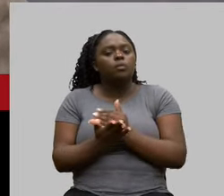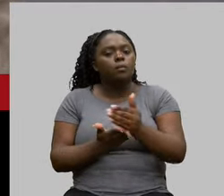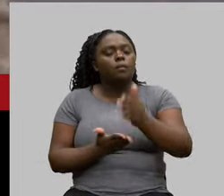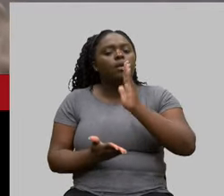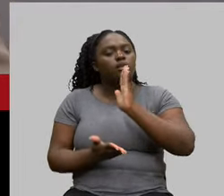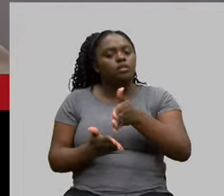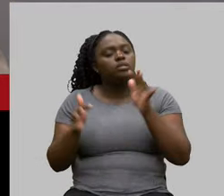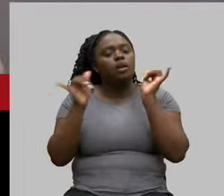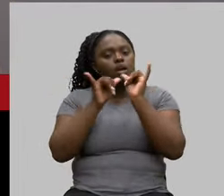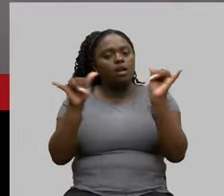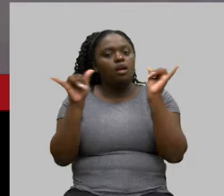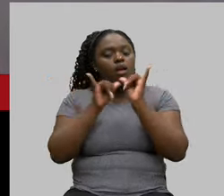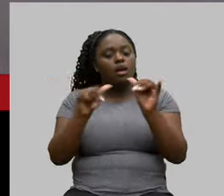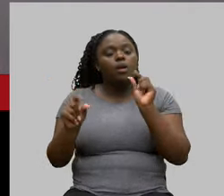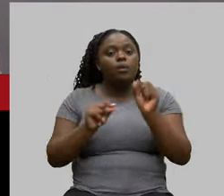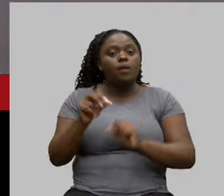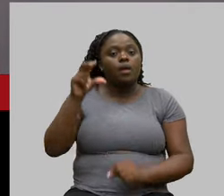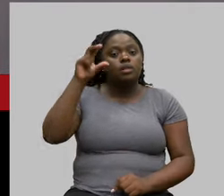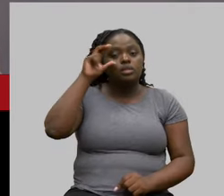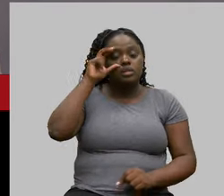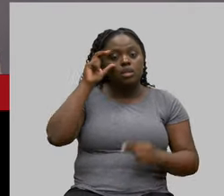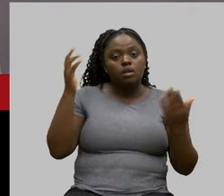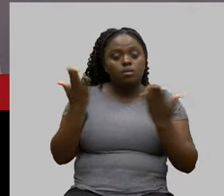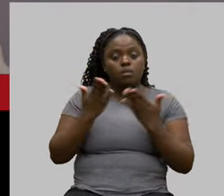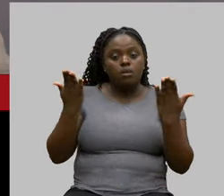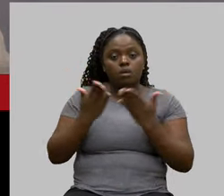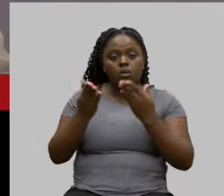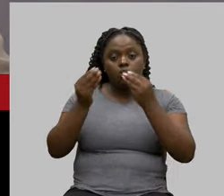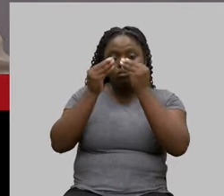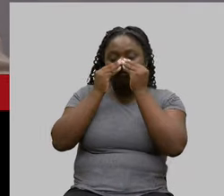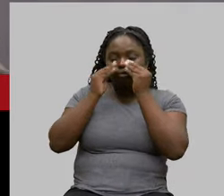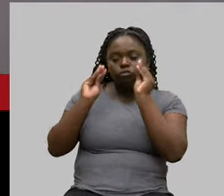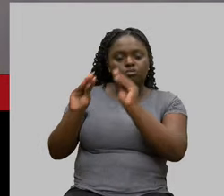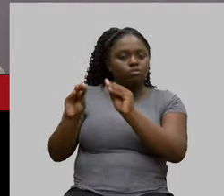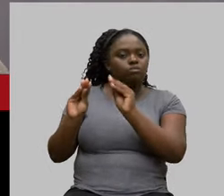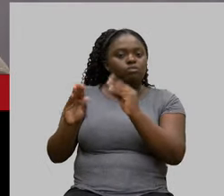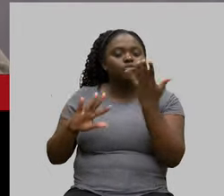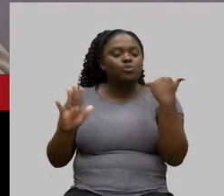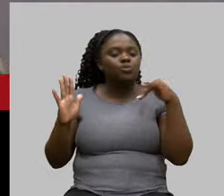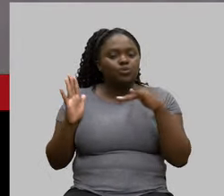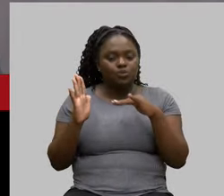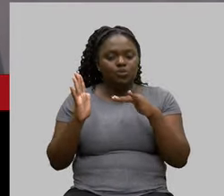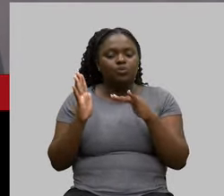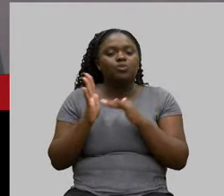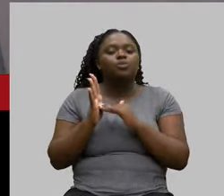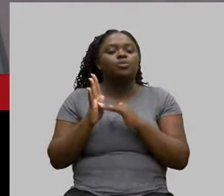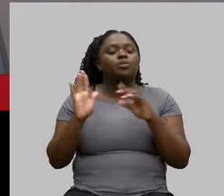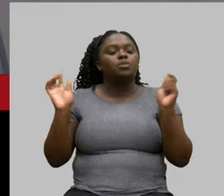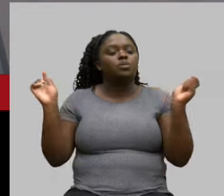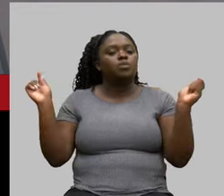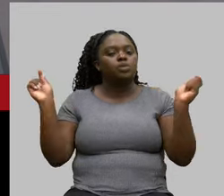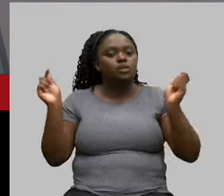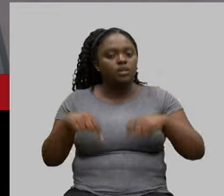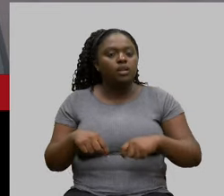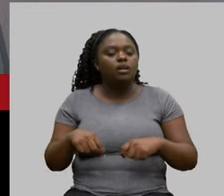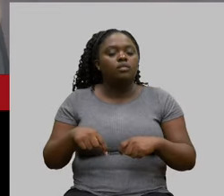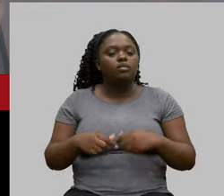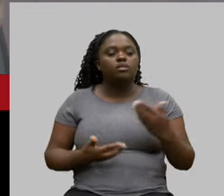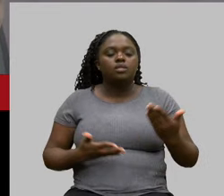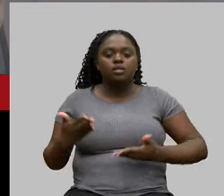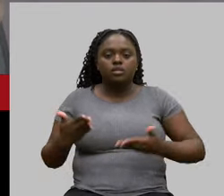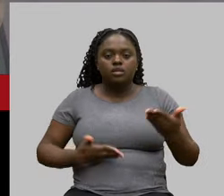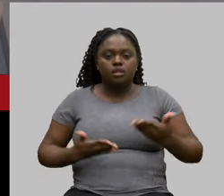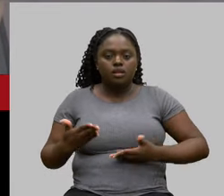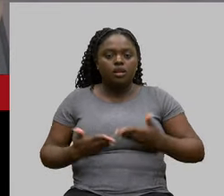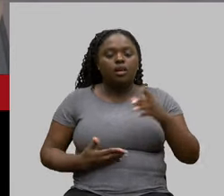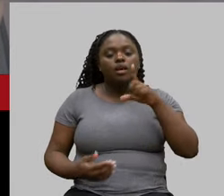que Zema hoje abandonou toda a possibilidade dos Servidores Públicos